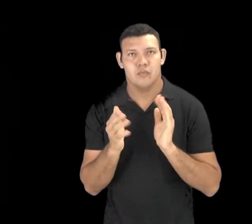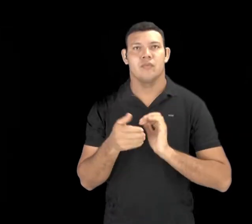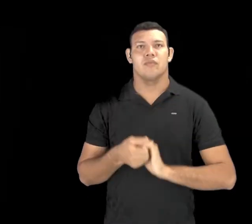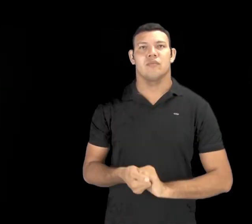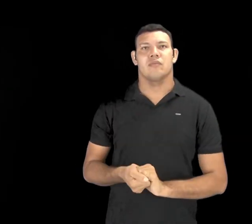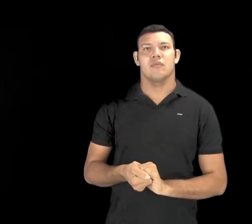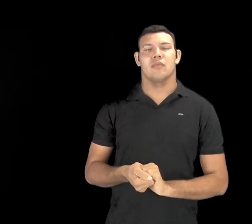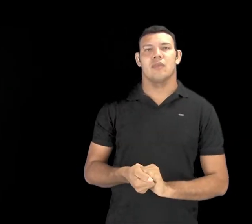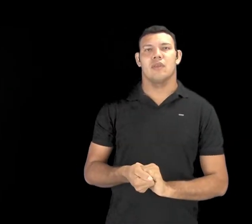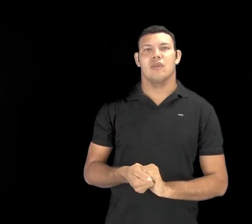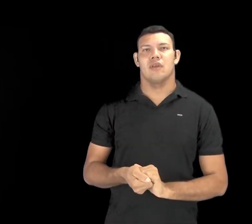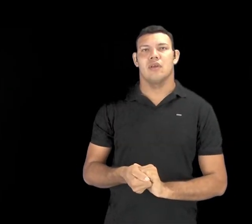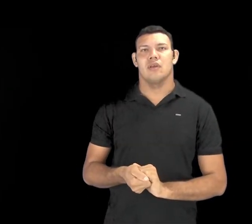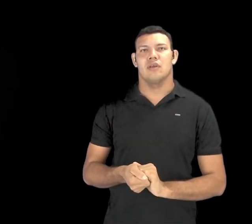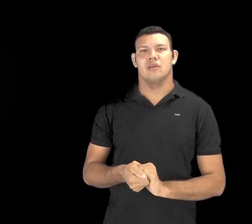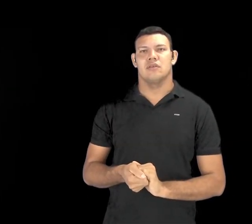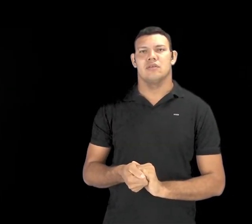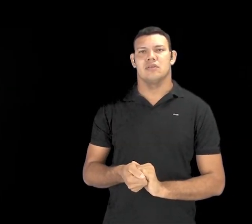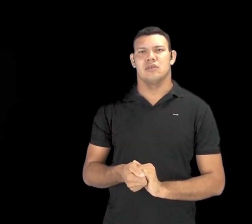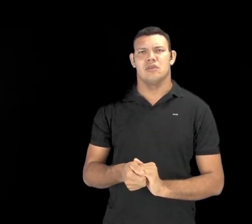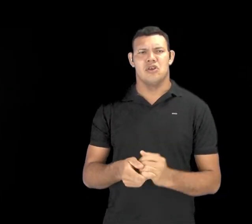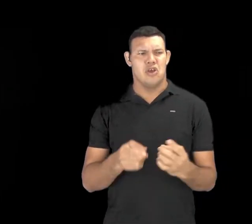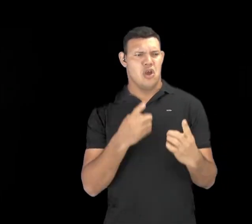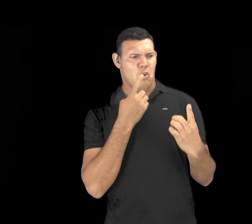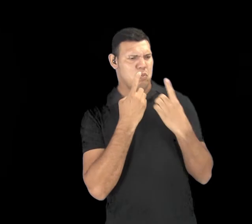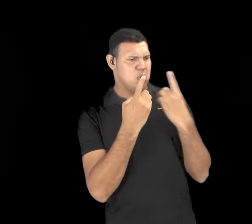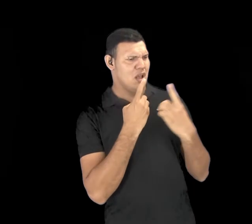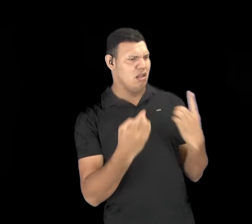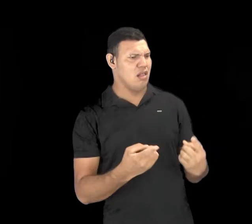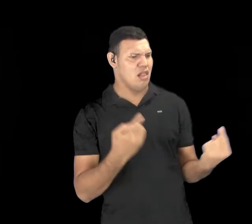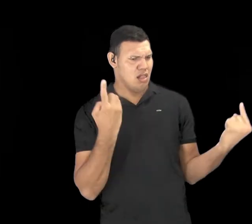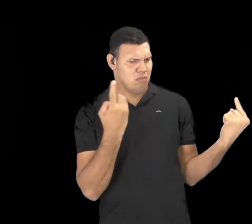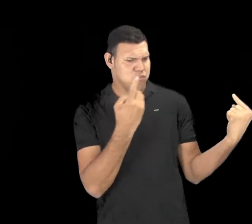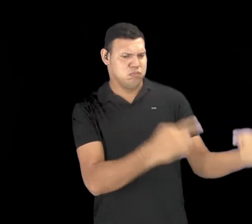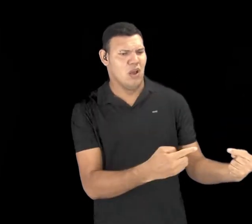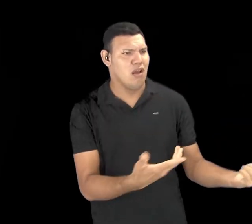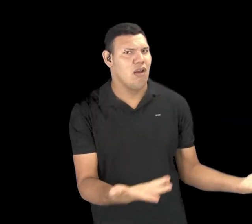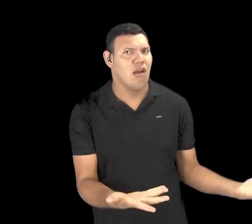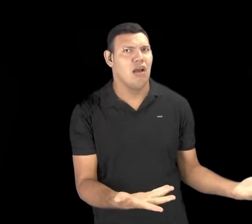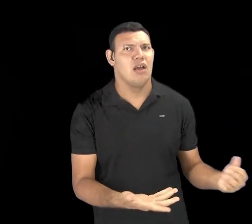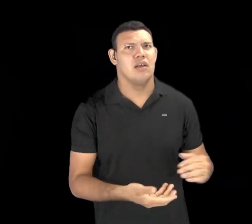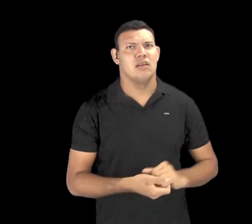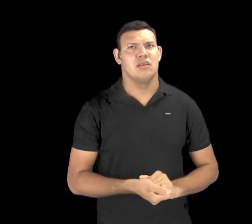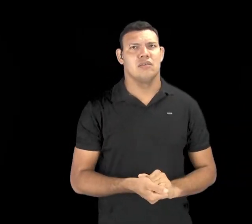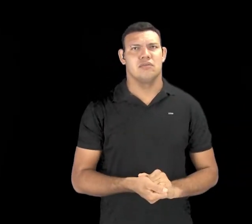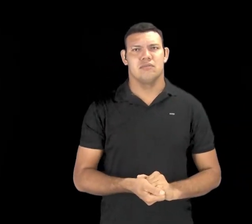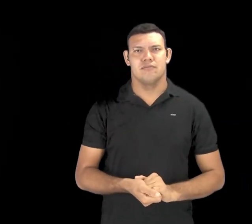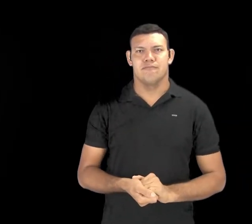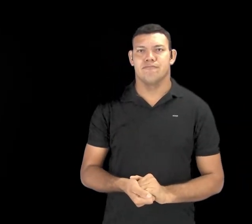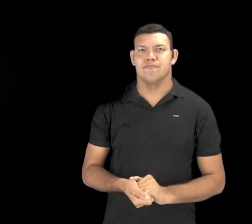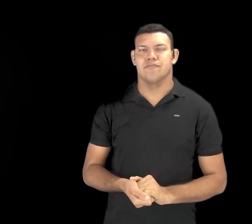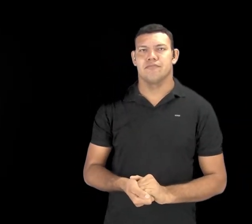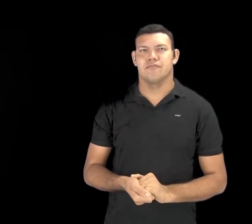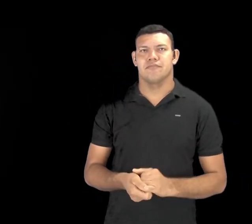Go back where you came from. Go back where you came from.